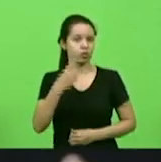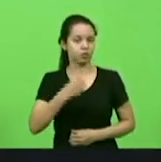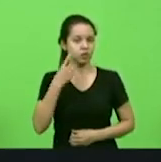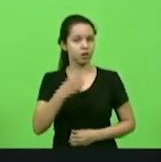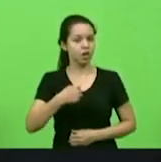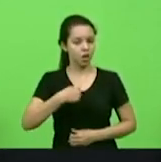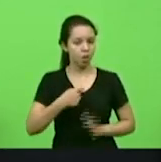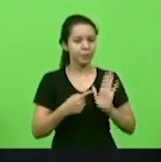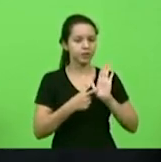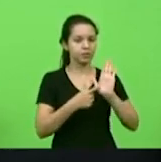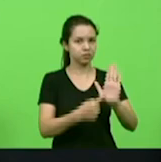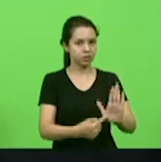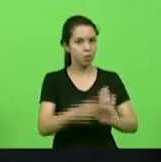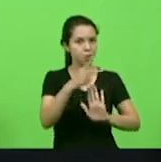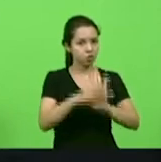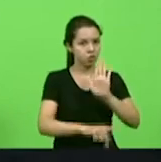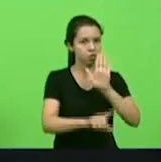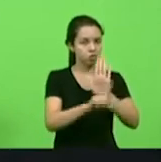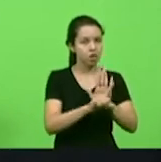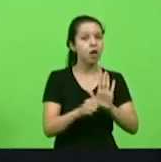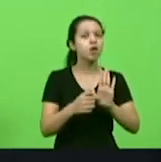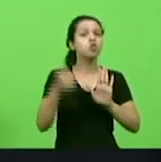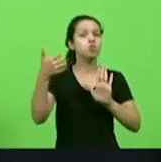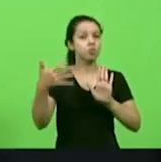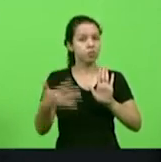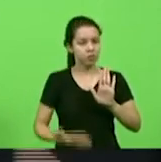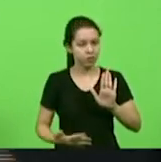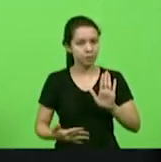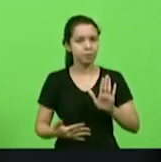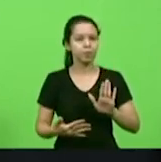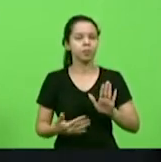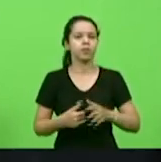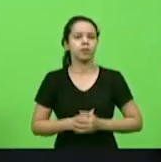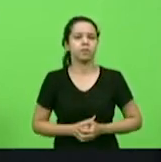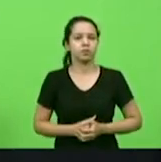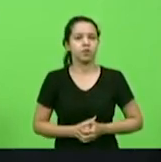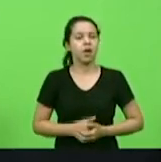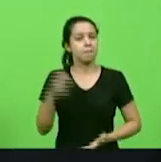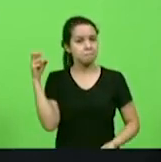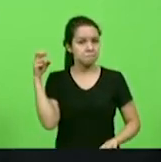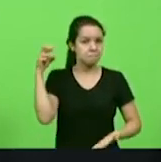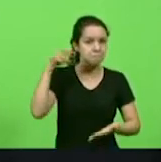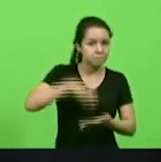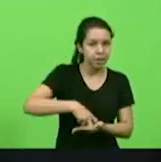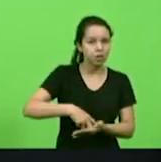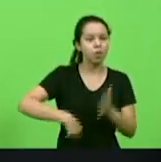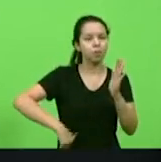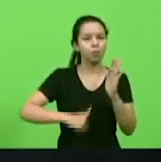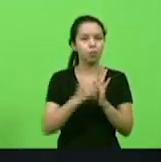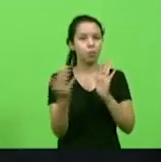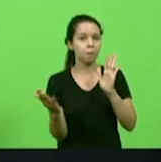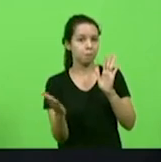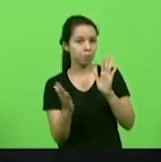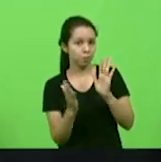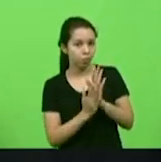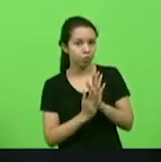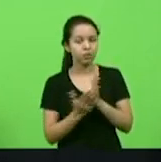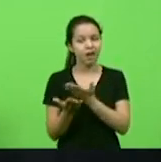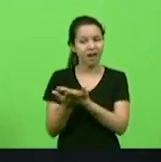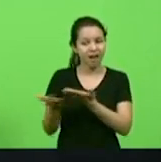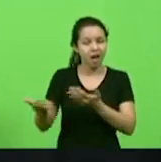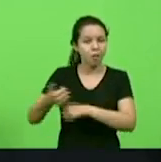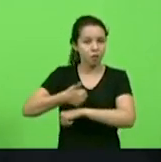apresentei um projeto de lei que diz o seguinte: dispõe sobre penalidade de multa aos agentes de